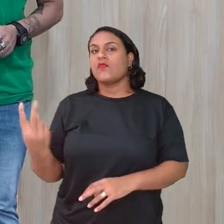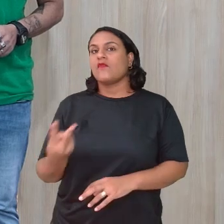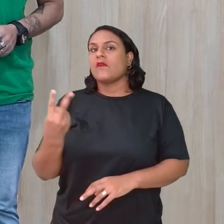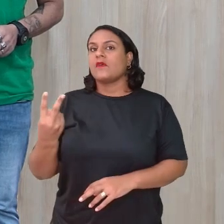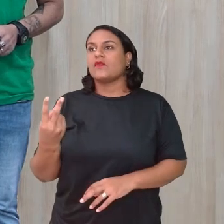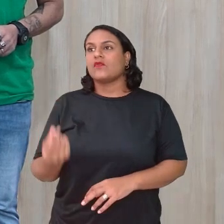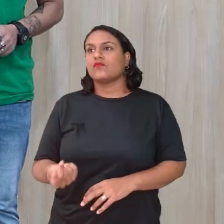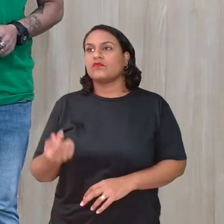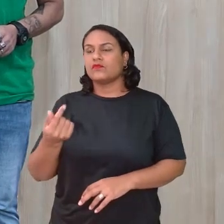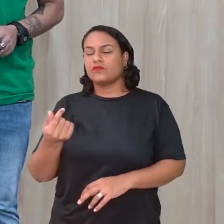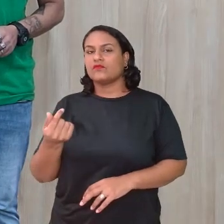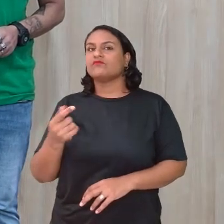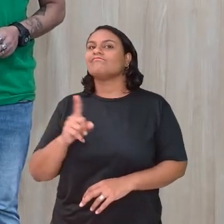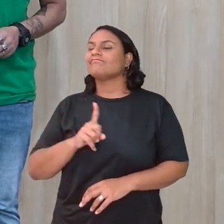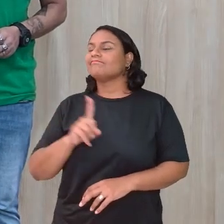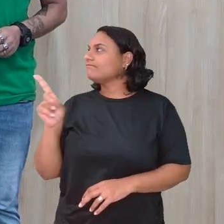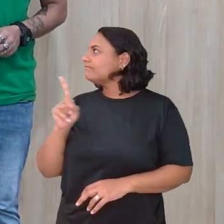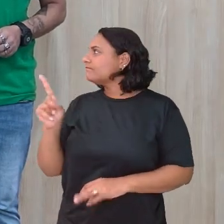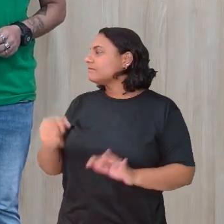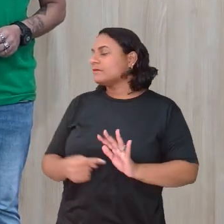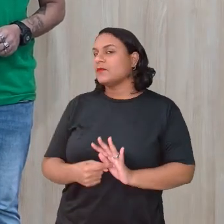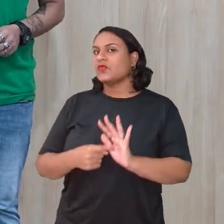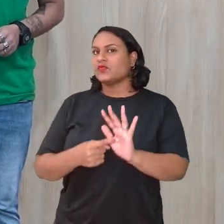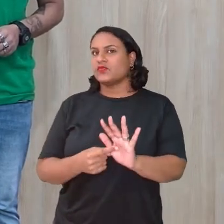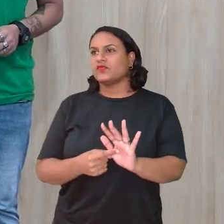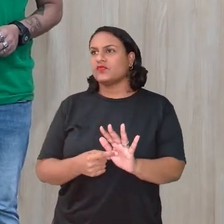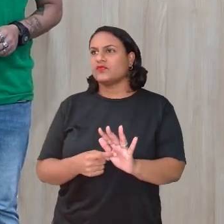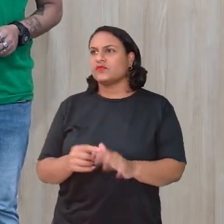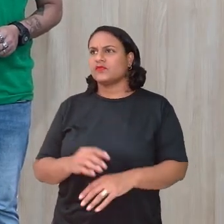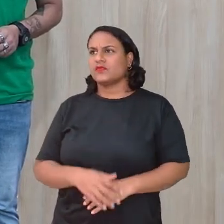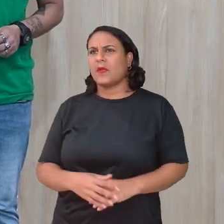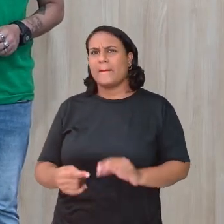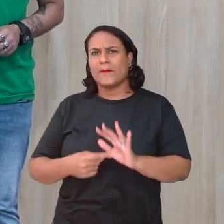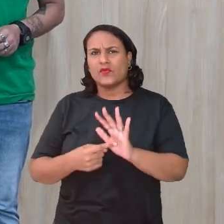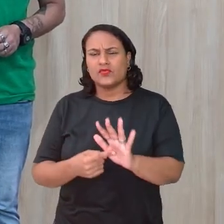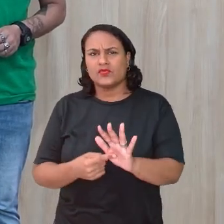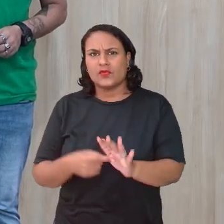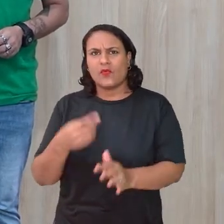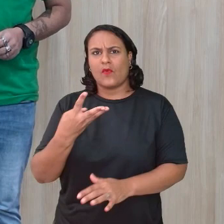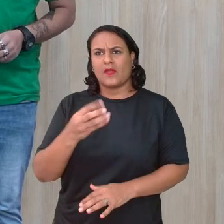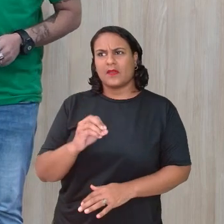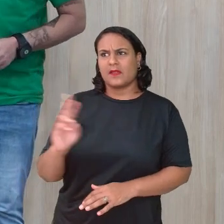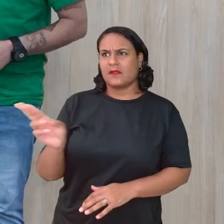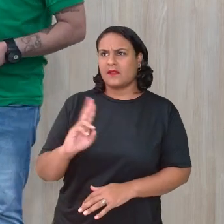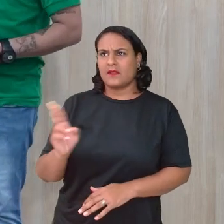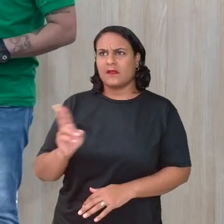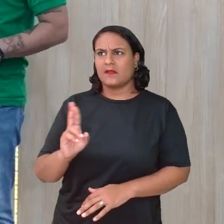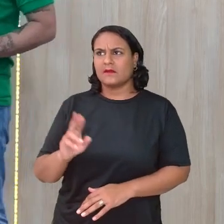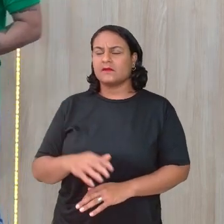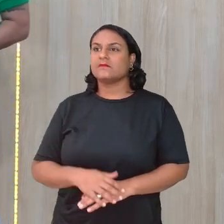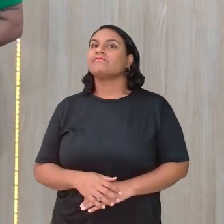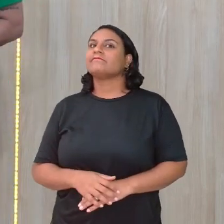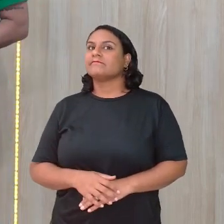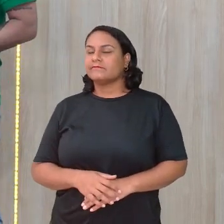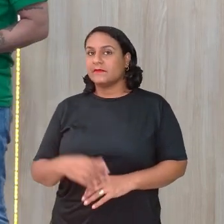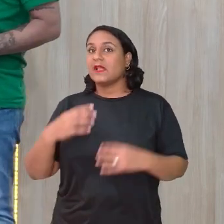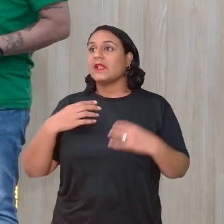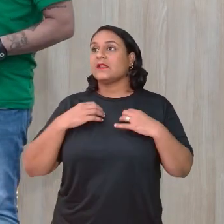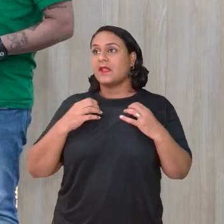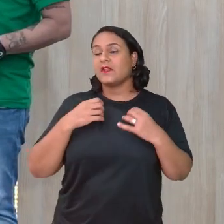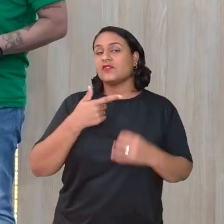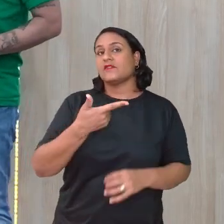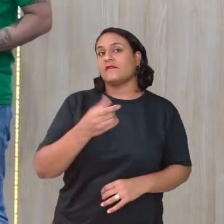colocou nessa situação, a gente não colocou explicitamente R$40. A gente colocou que são 10 blusas